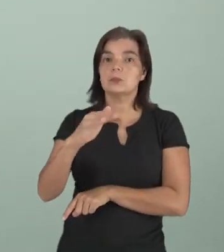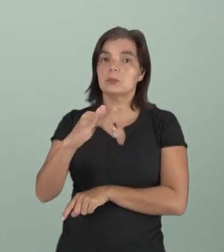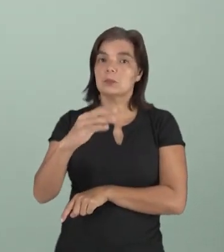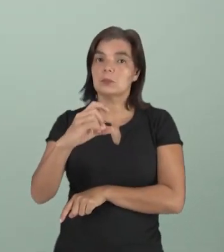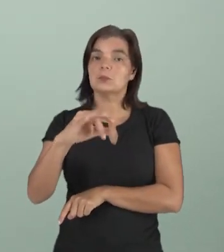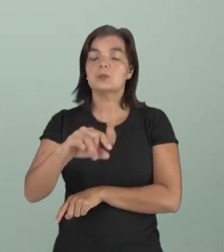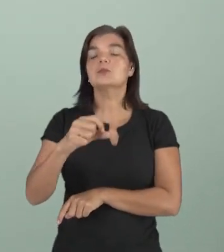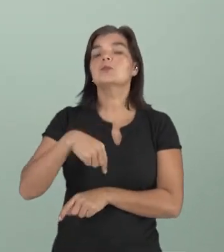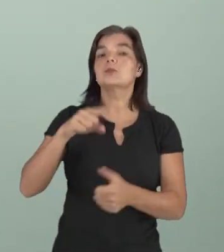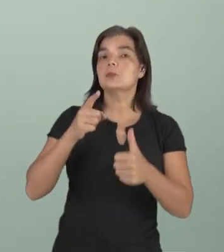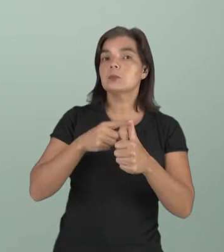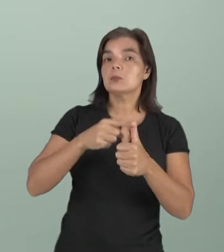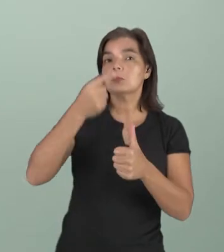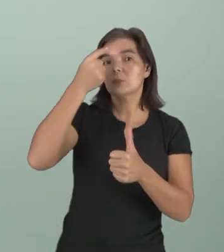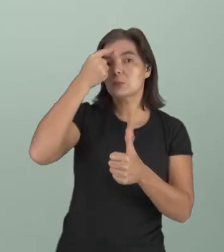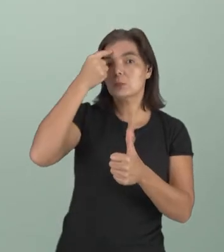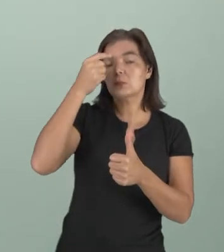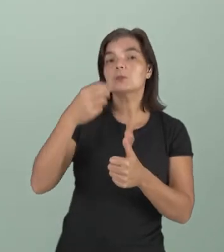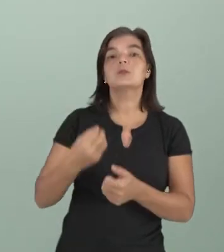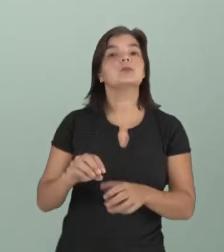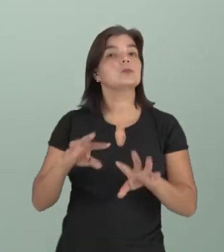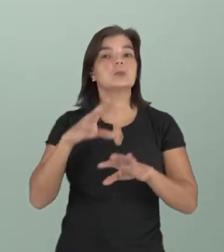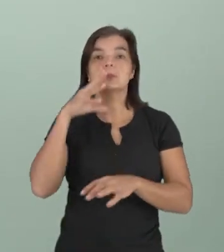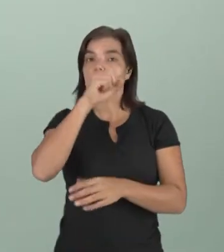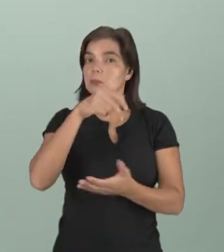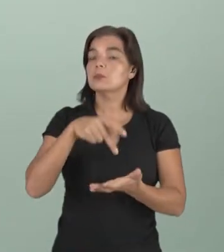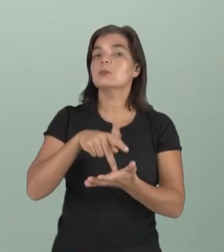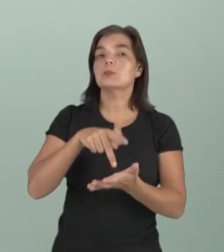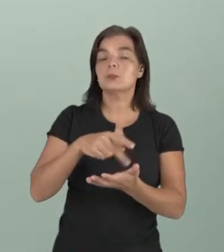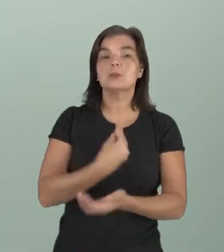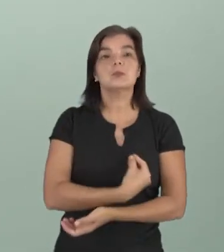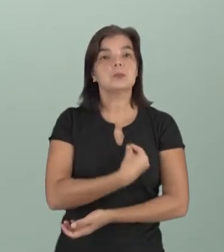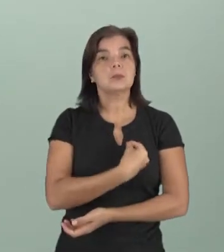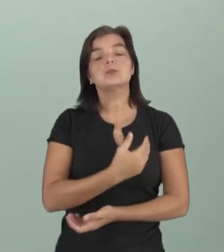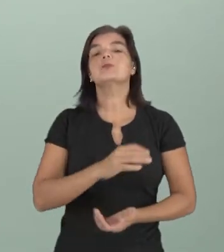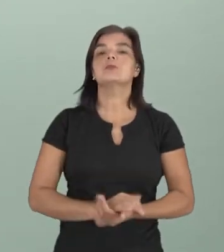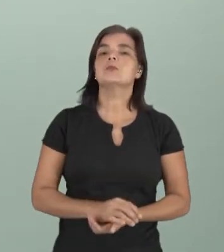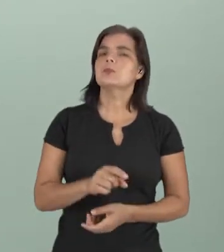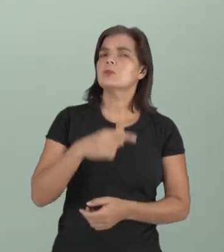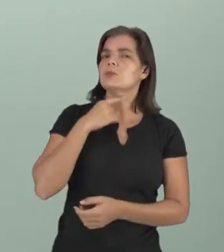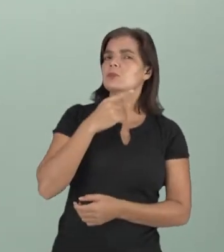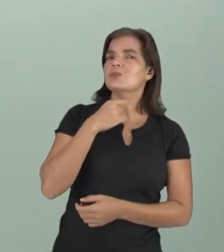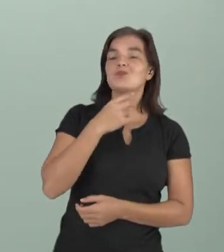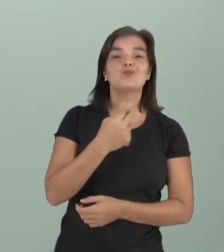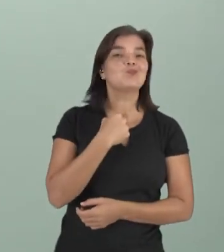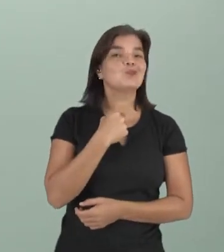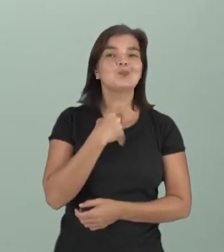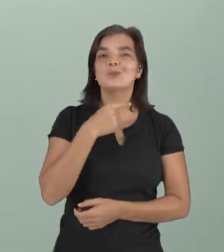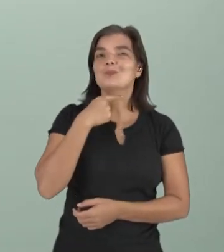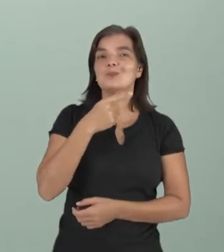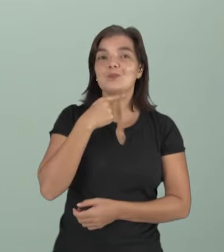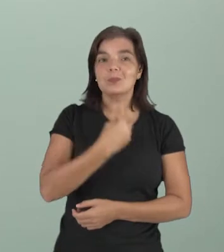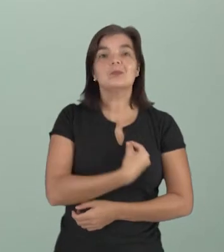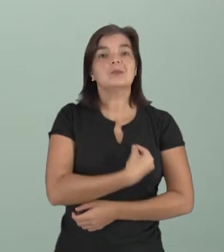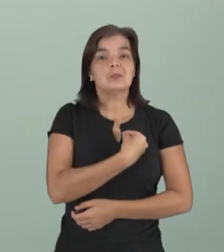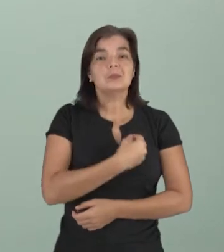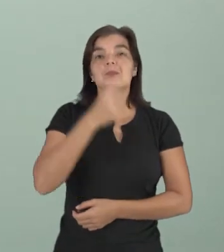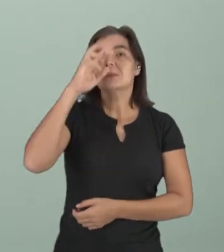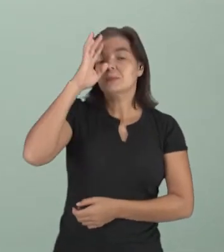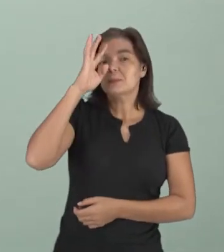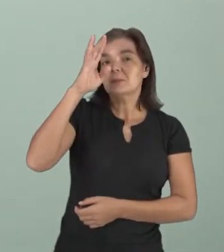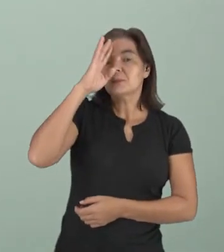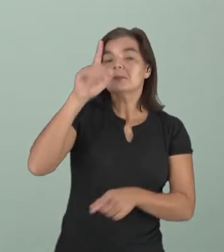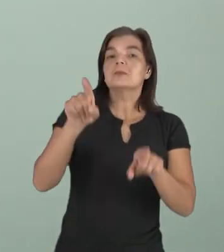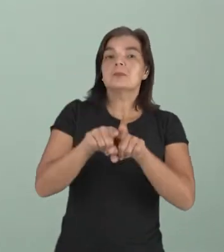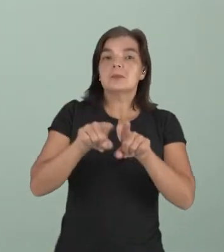verdade é eu penso, eu logo existo. Então, se eu penso, mesmo que eu duvide dos meus sentidos, eu não posso duvidar de que eu estou pensando.